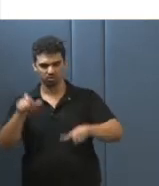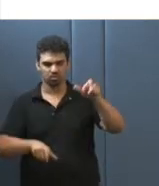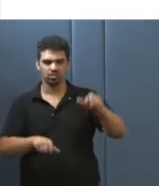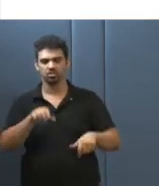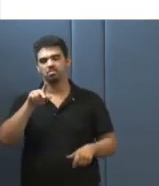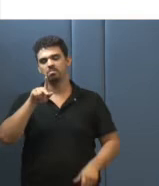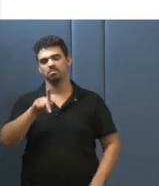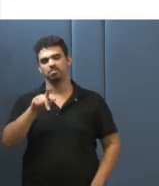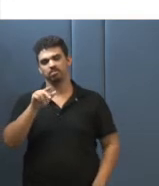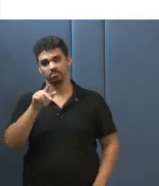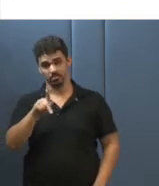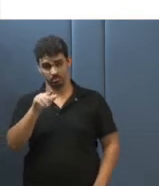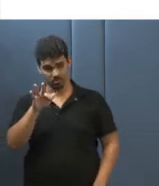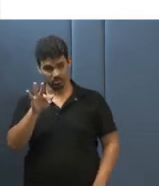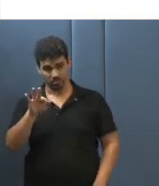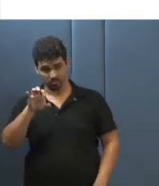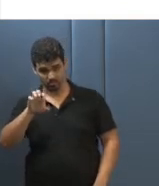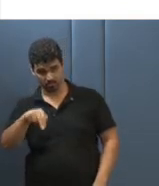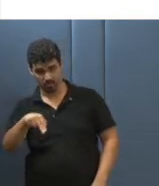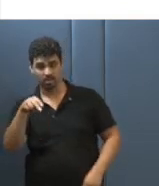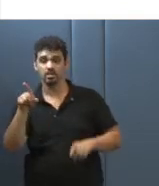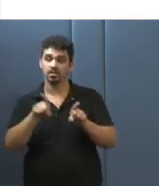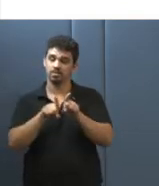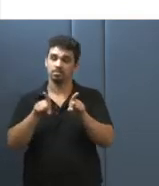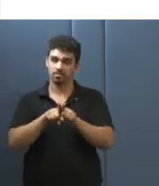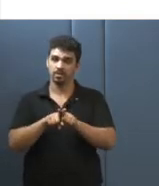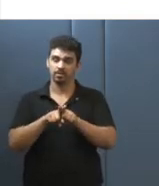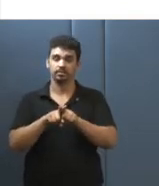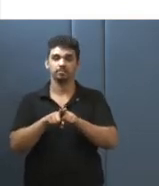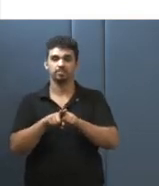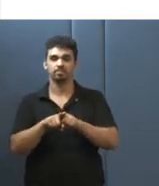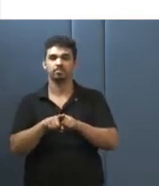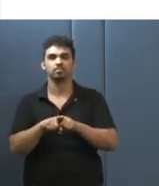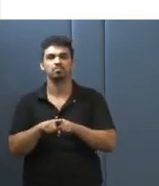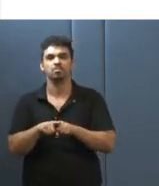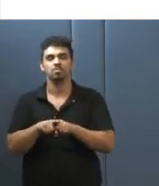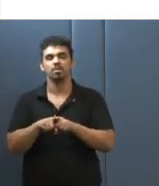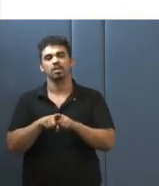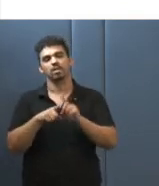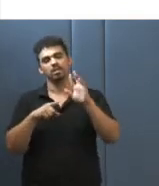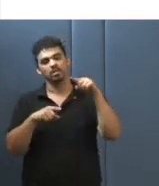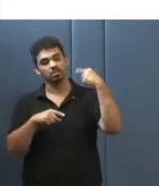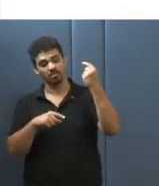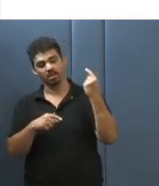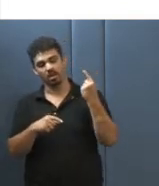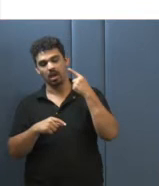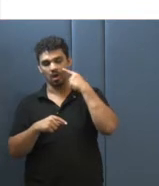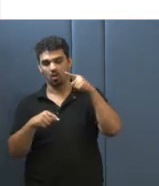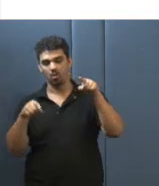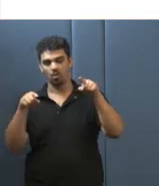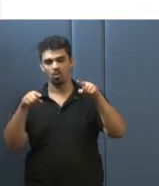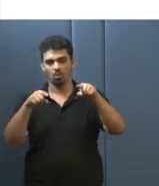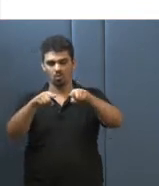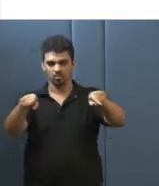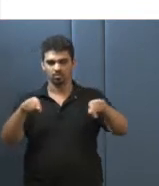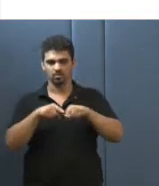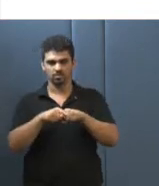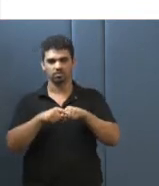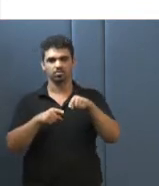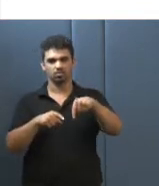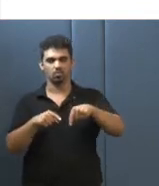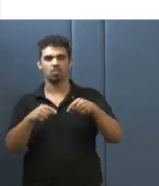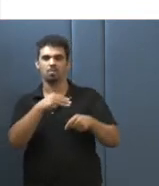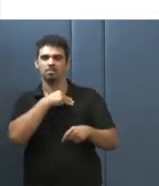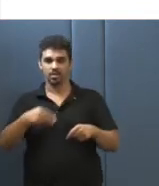dá o respaldo jurídico para o acordo que se entende firmar. Então, depois vai ao gabinete do ministro, que, por sua vez, encaminha a Casa Civil